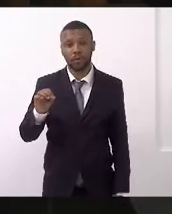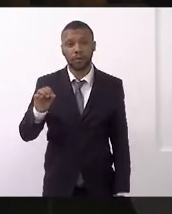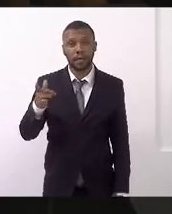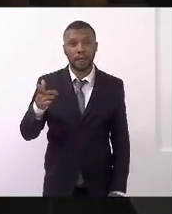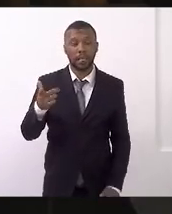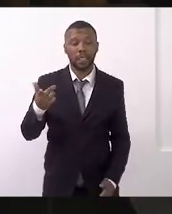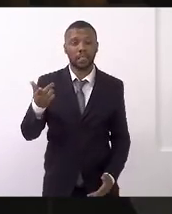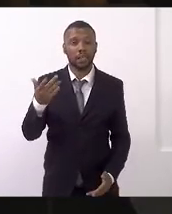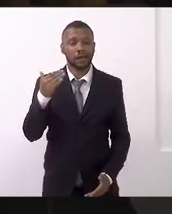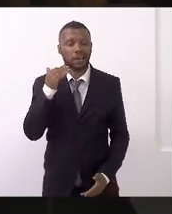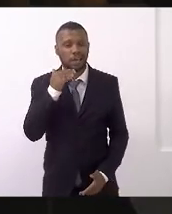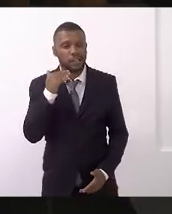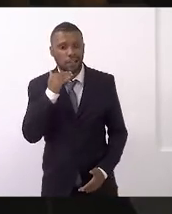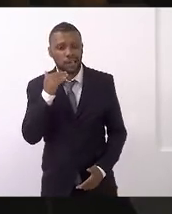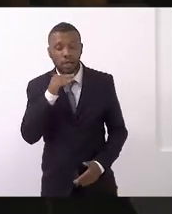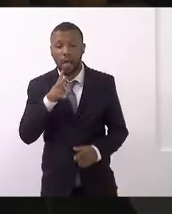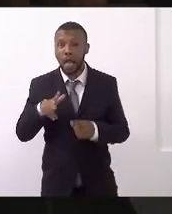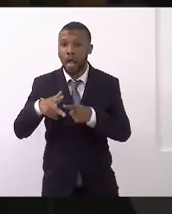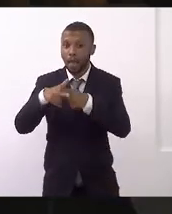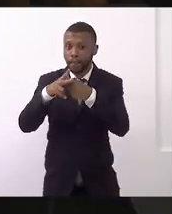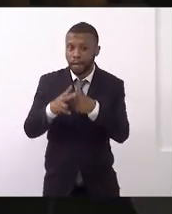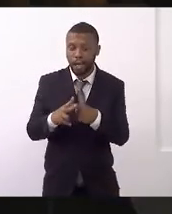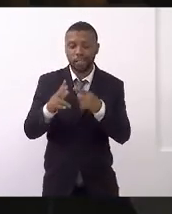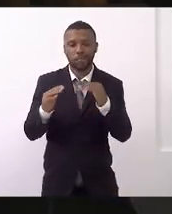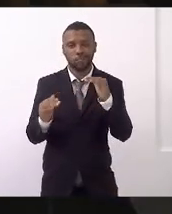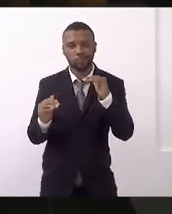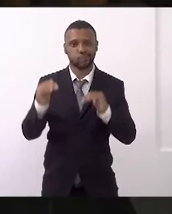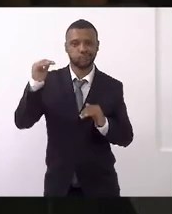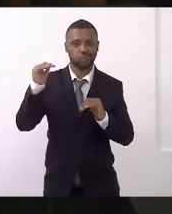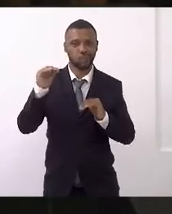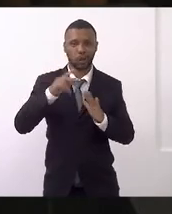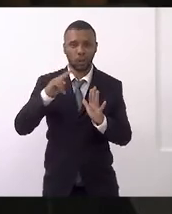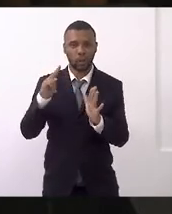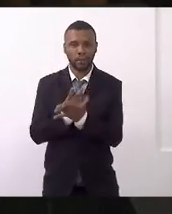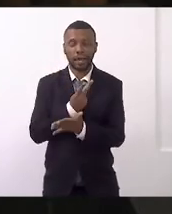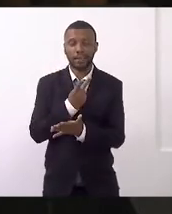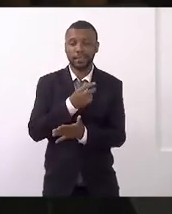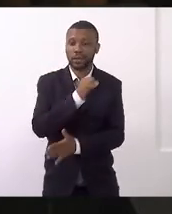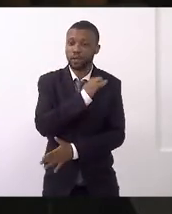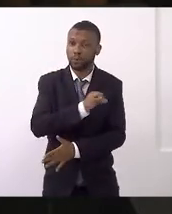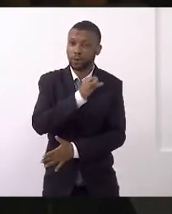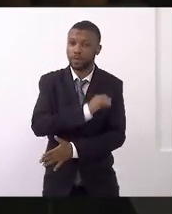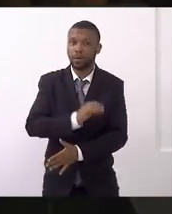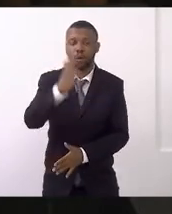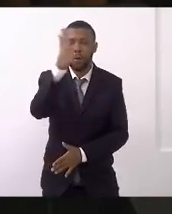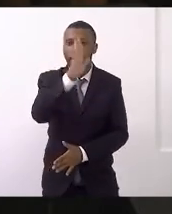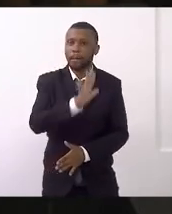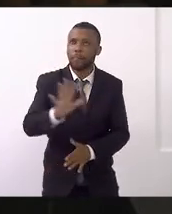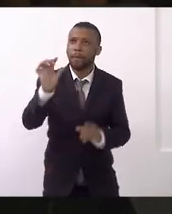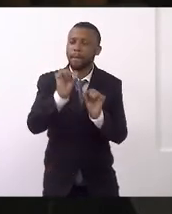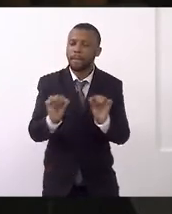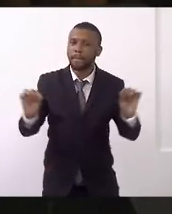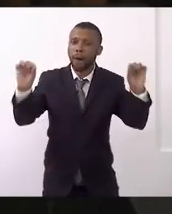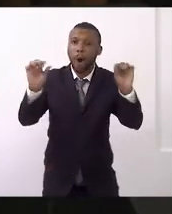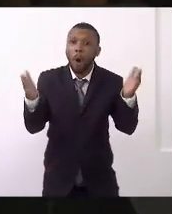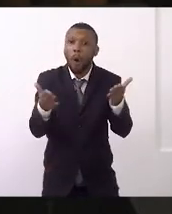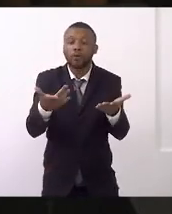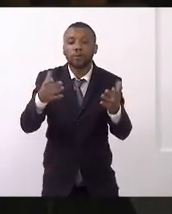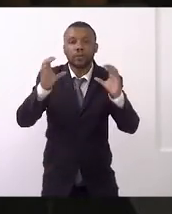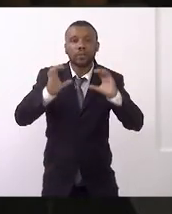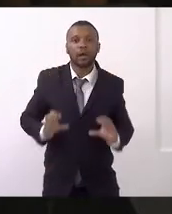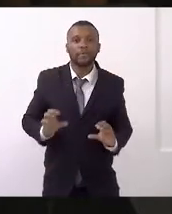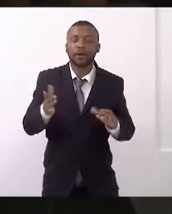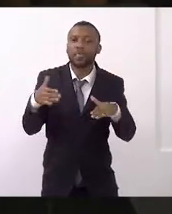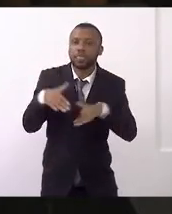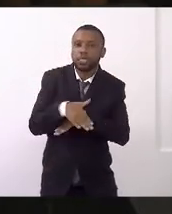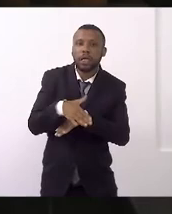armas histórica que acontece no Rio de Janeiro e em outras partes do Brasil. Hoje, o cidadão ele fica literalmente refém